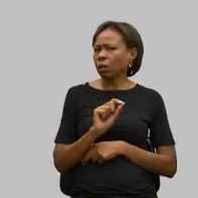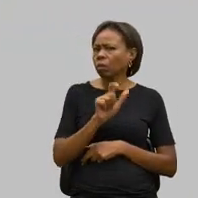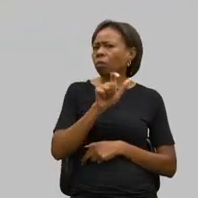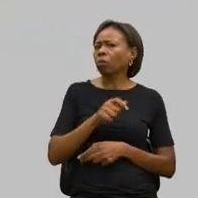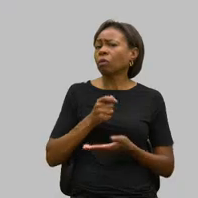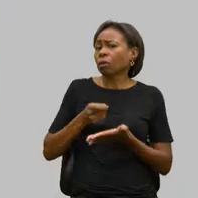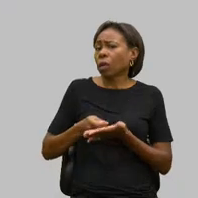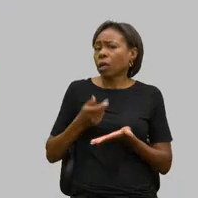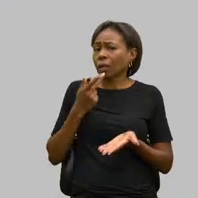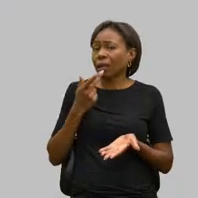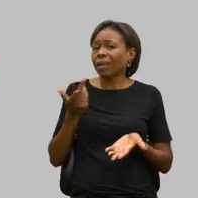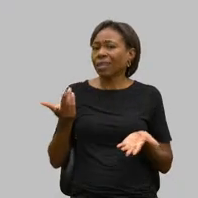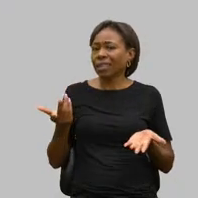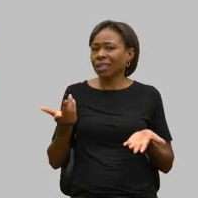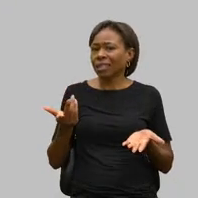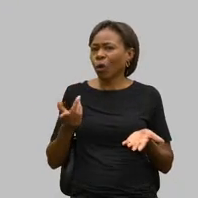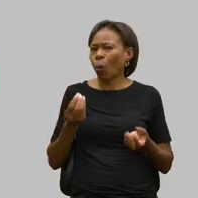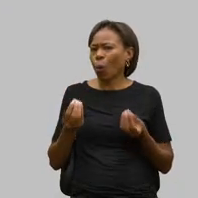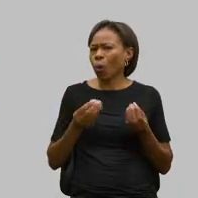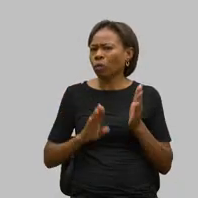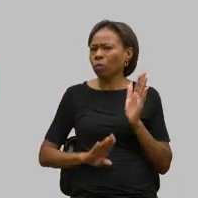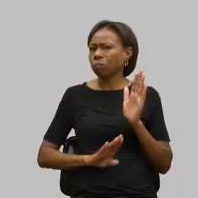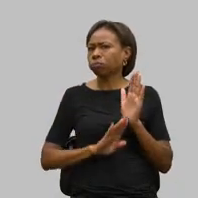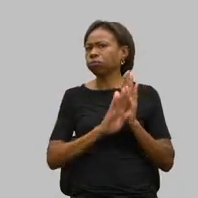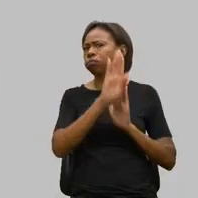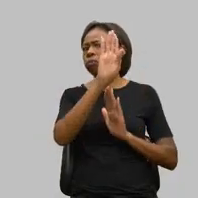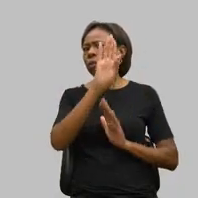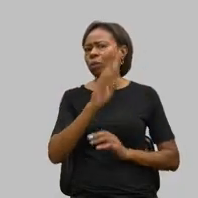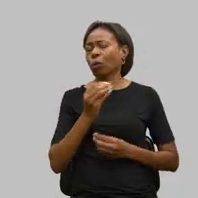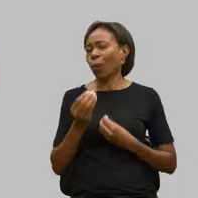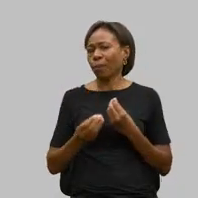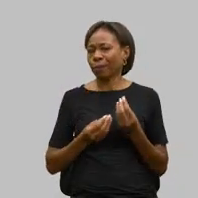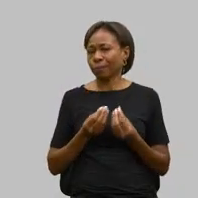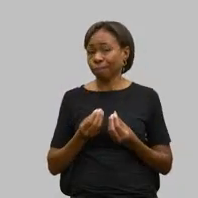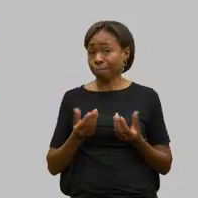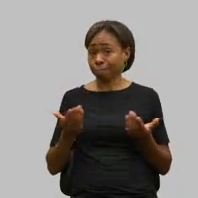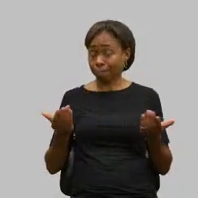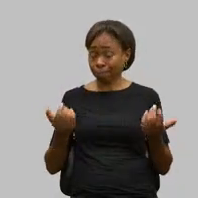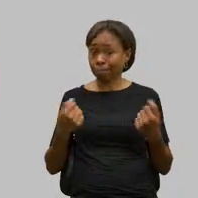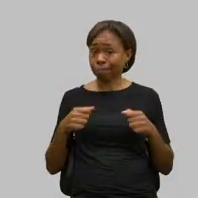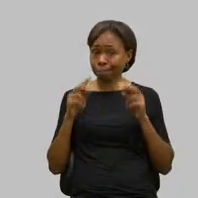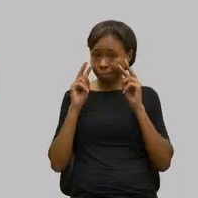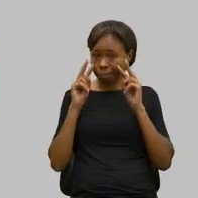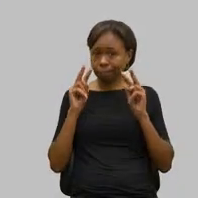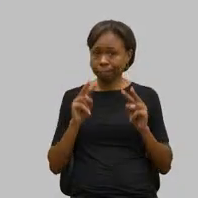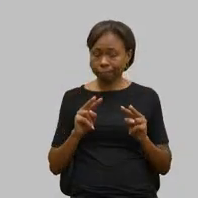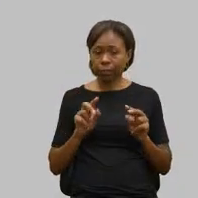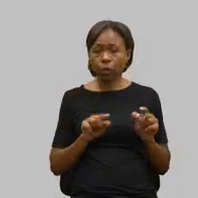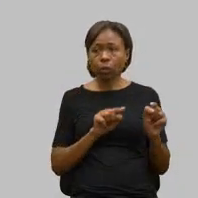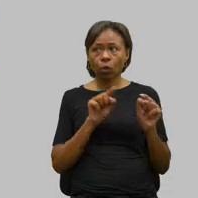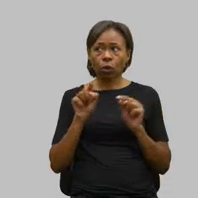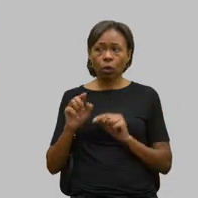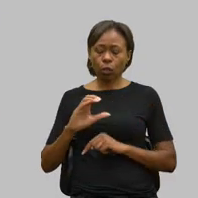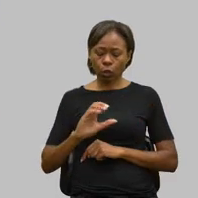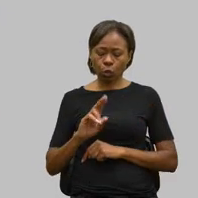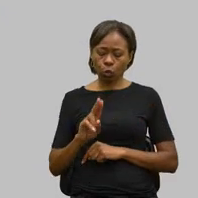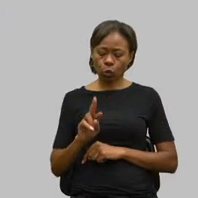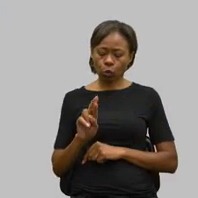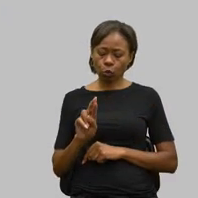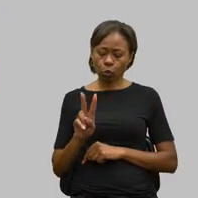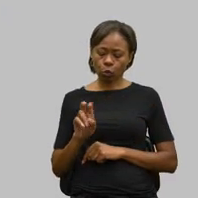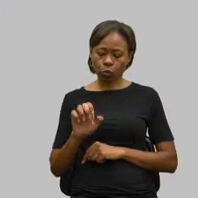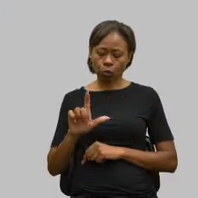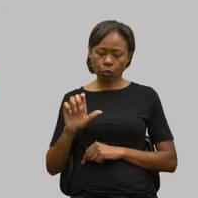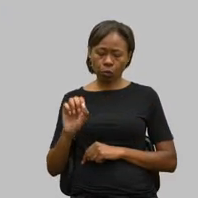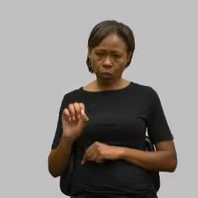Como é que está tendo superávit? Tem que dar uma olhada. Na micro de Curvelo, está falando que está com